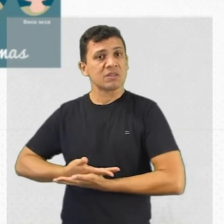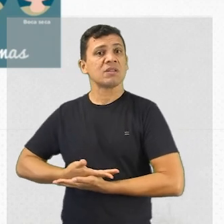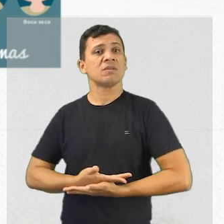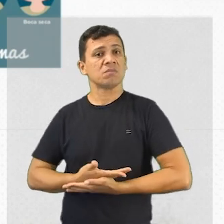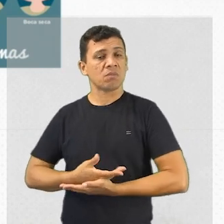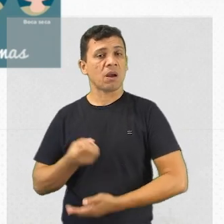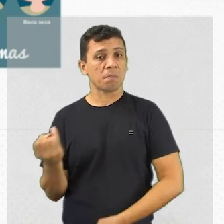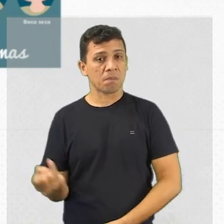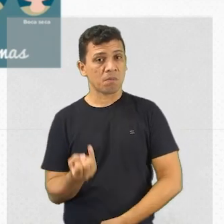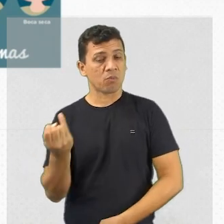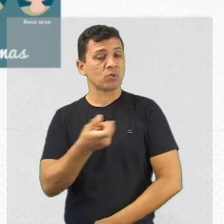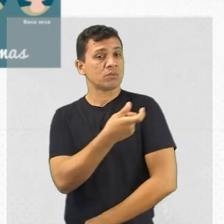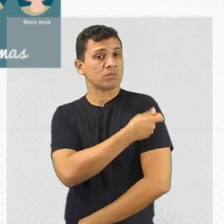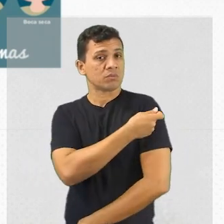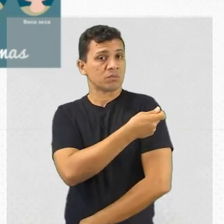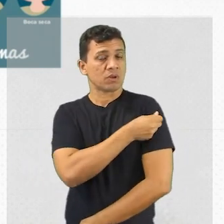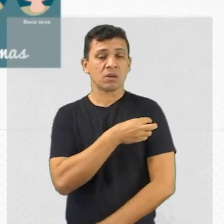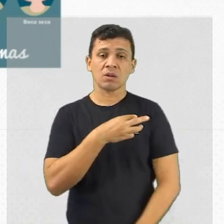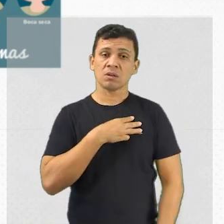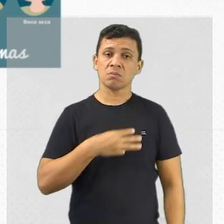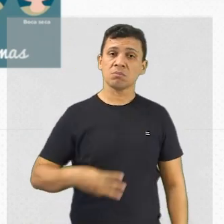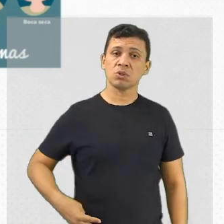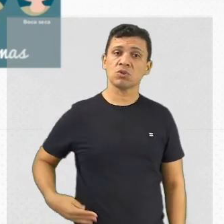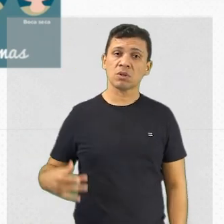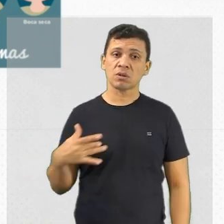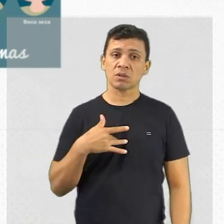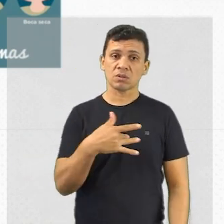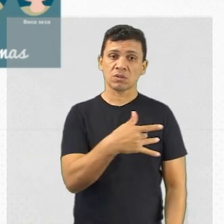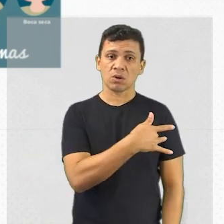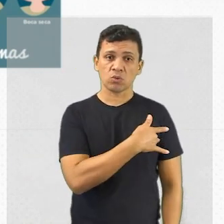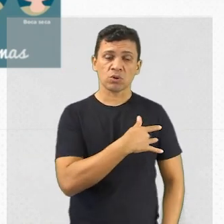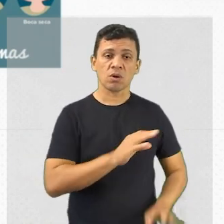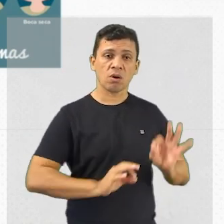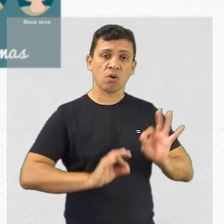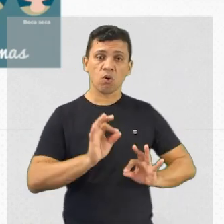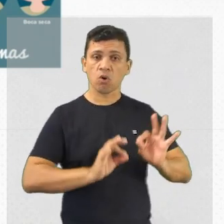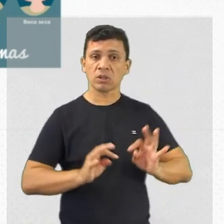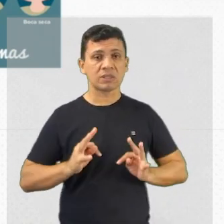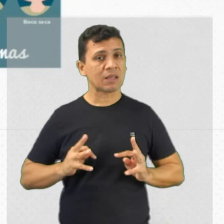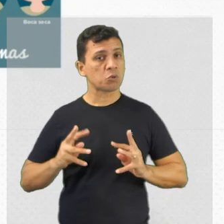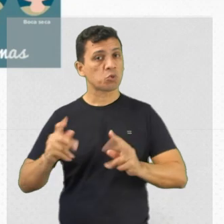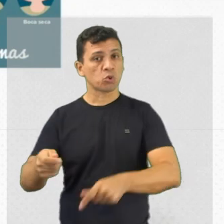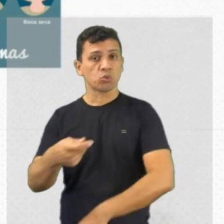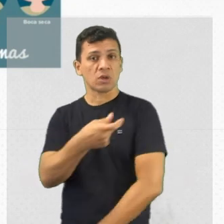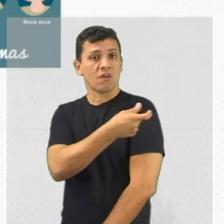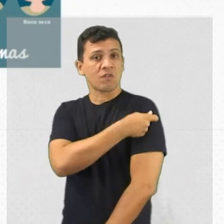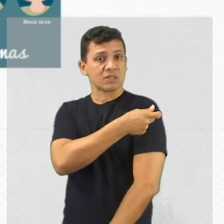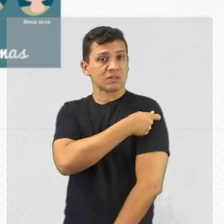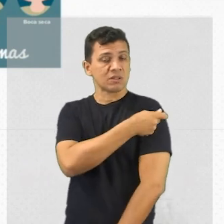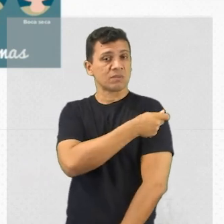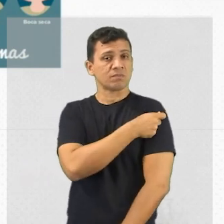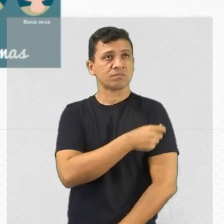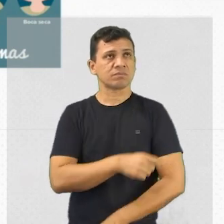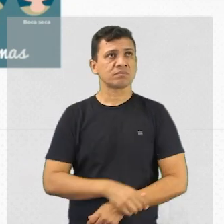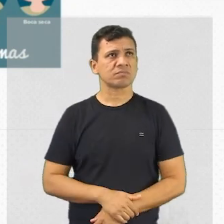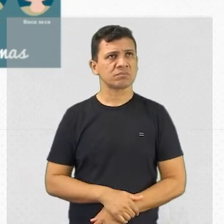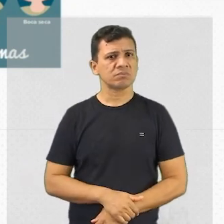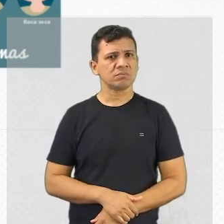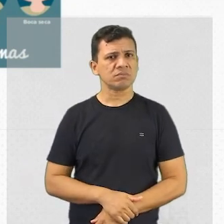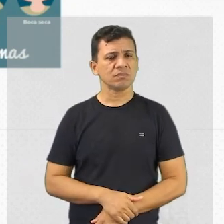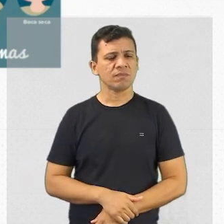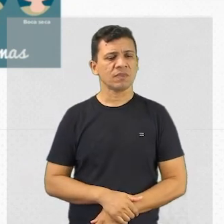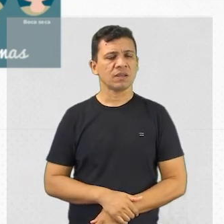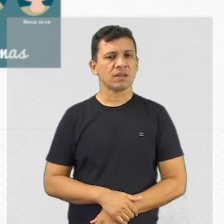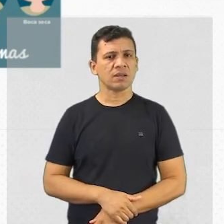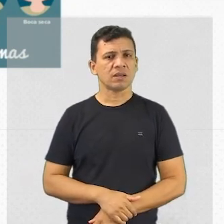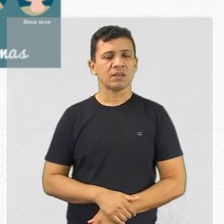recém-nascidos, pelo Ministério da Saúde hoje nós temos organizado todas as vacinas, né, se eu não me engano,